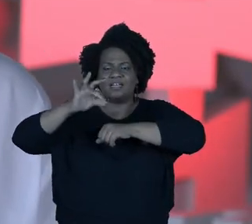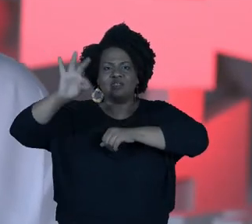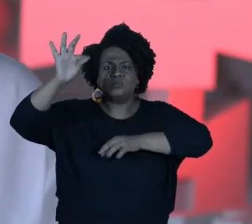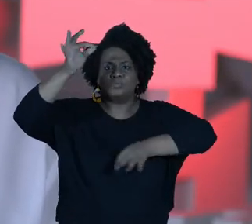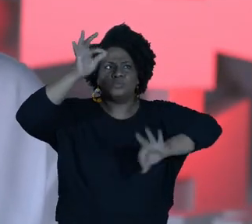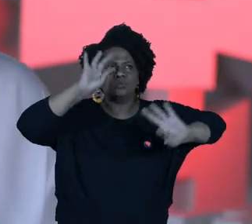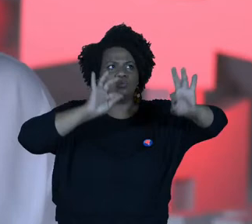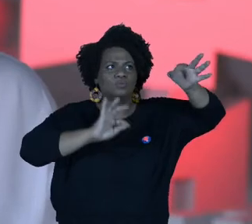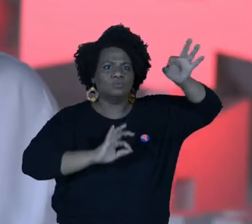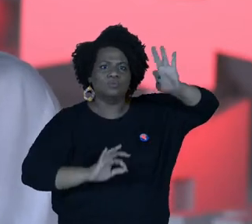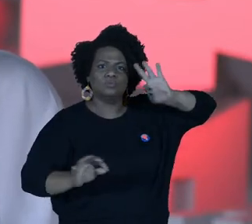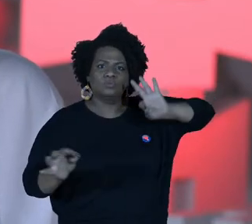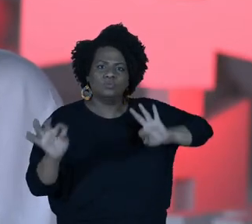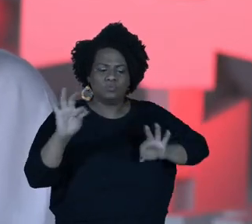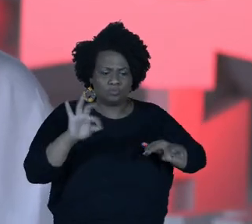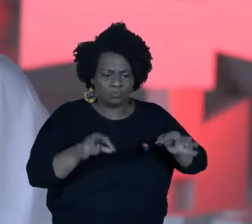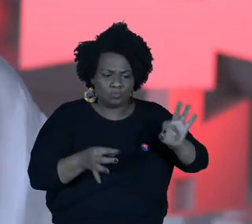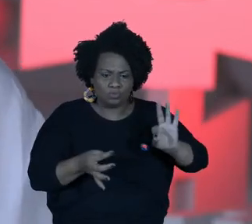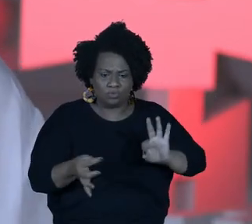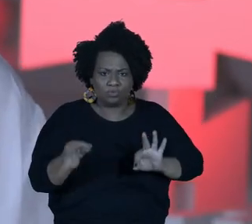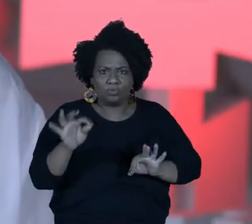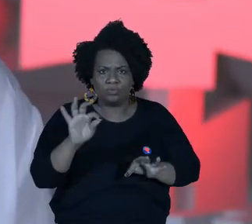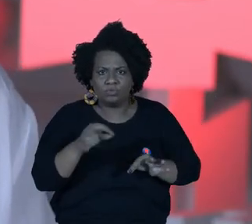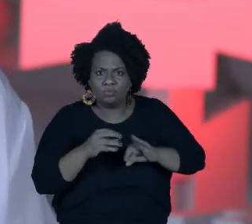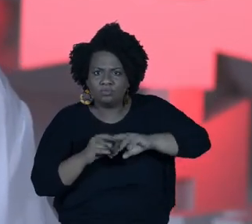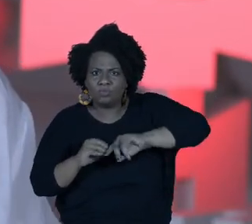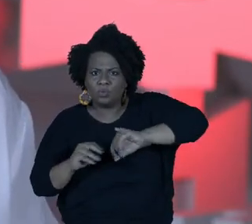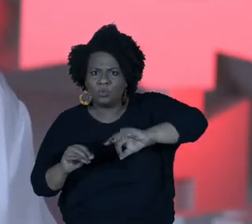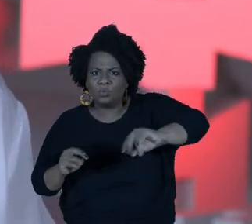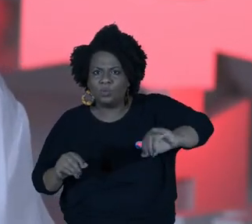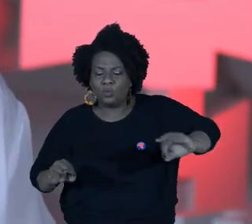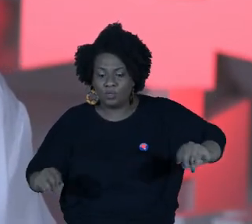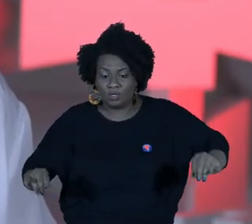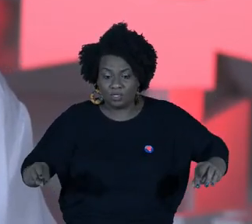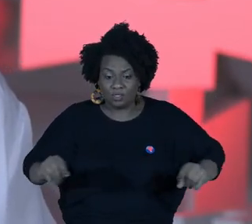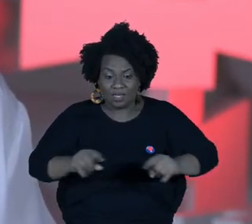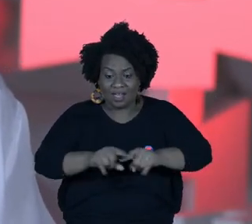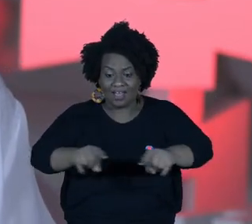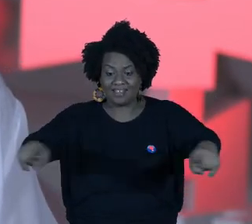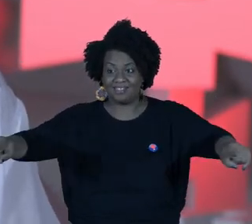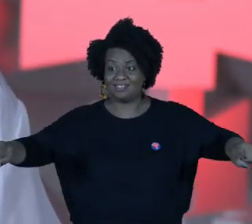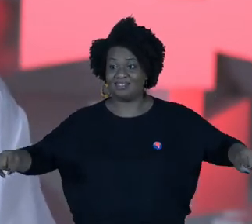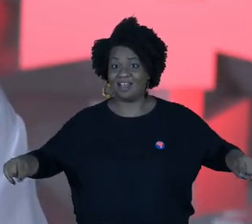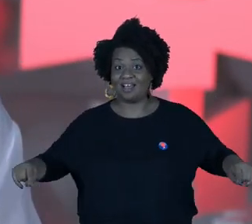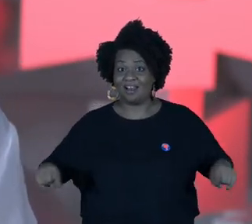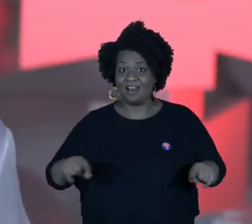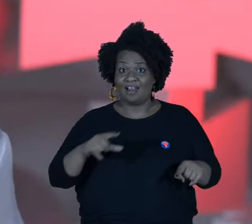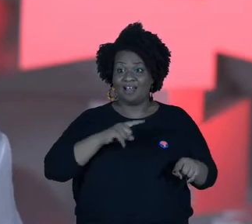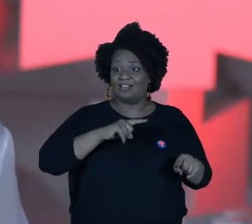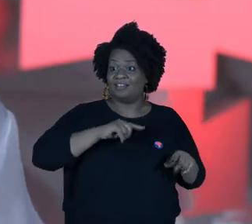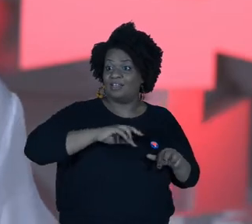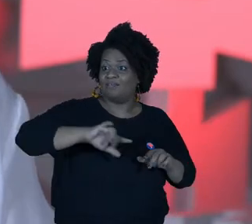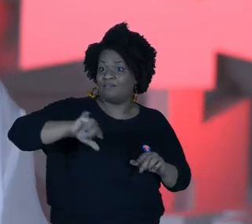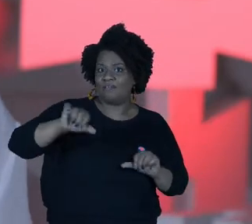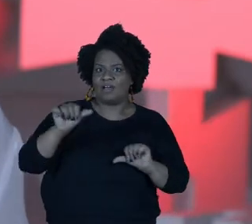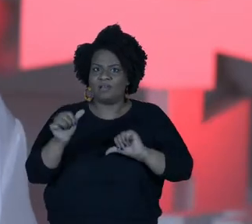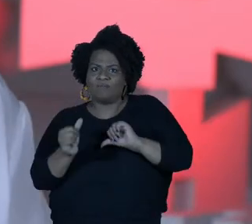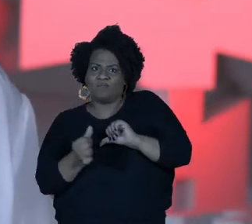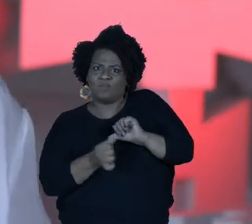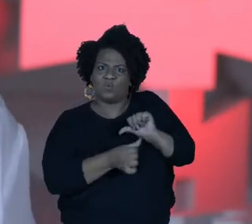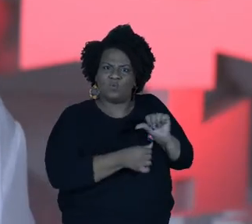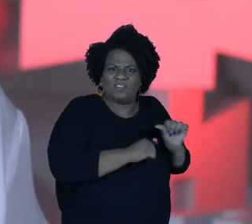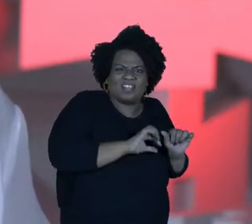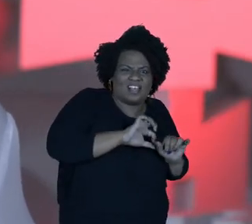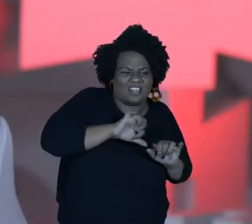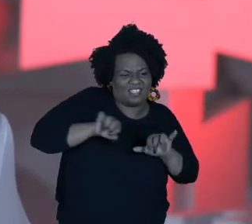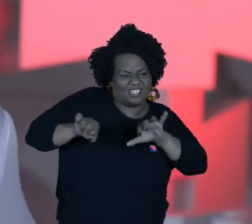que vão tecendo cachopas de faiança, se espalham pela sala expositiva e vão se contorcendo para